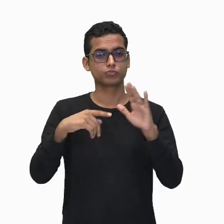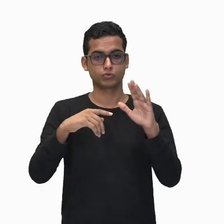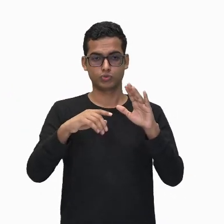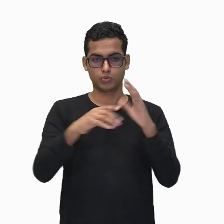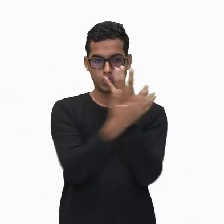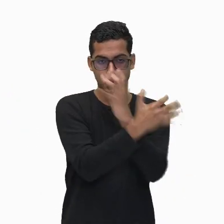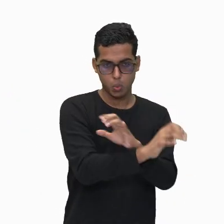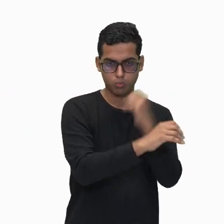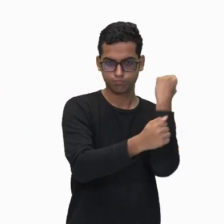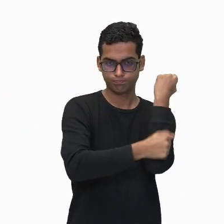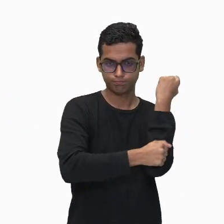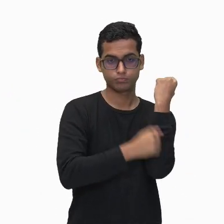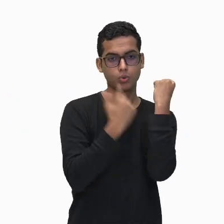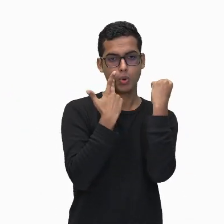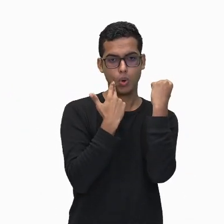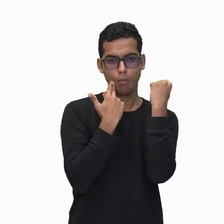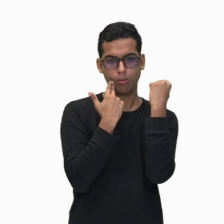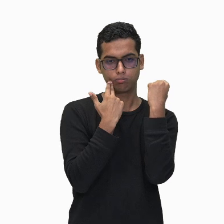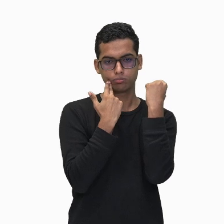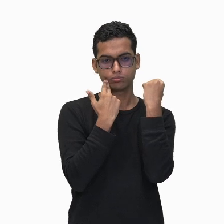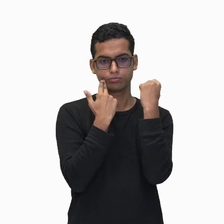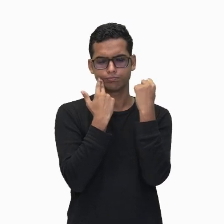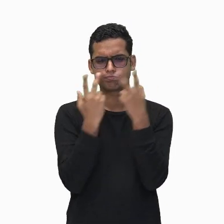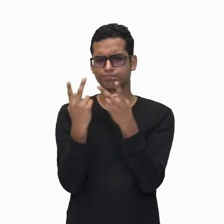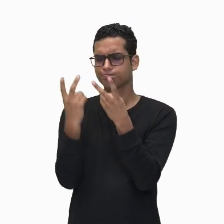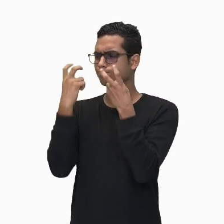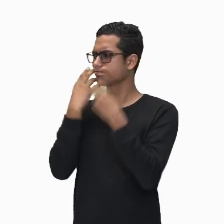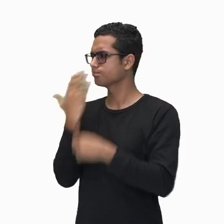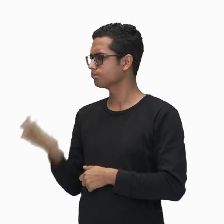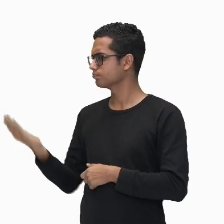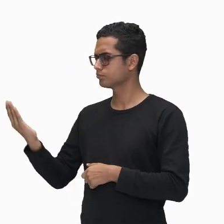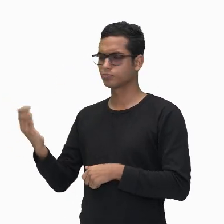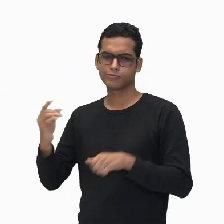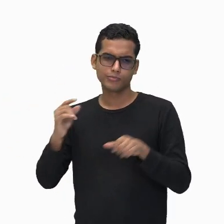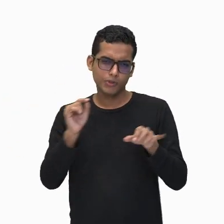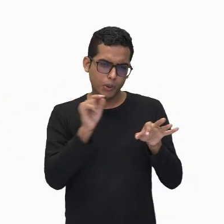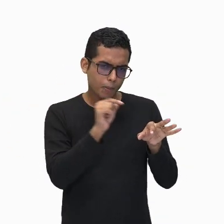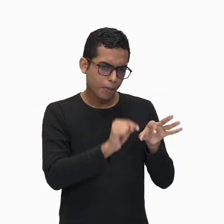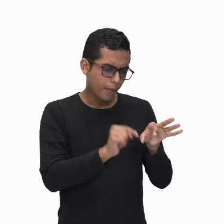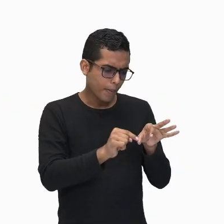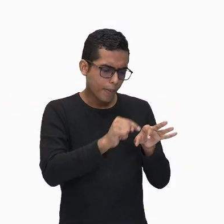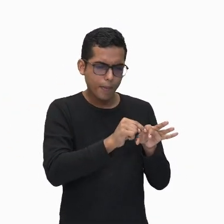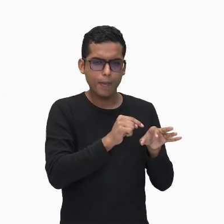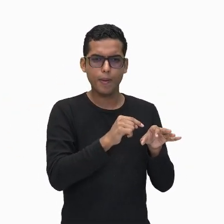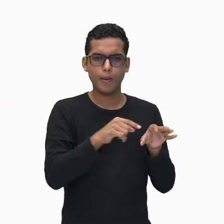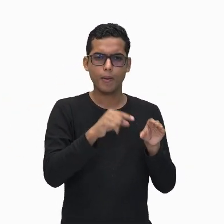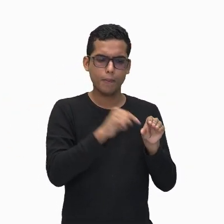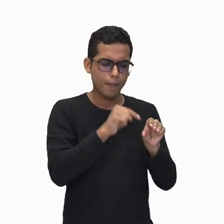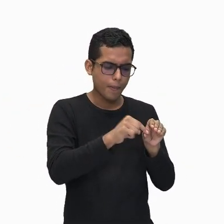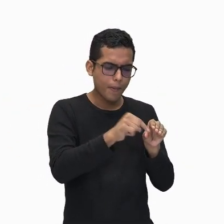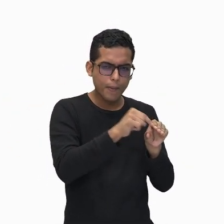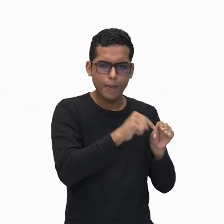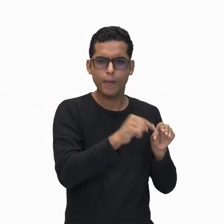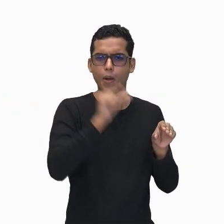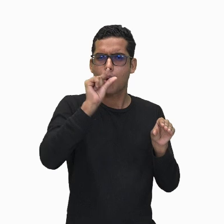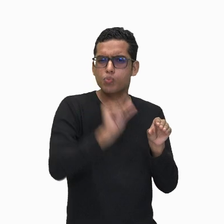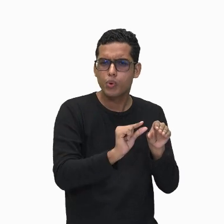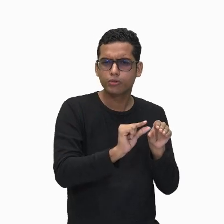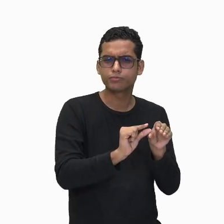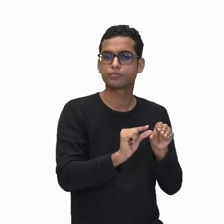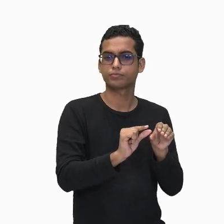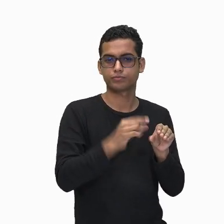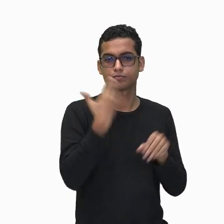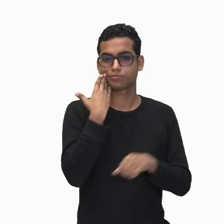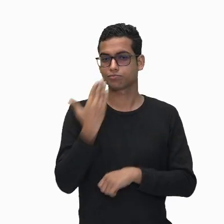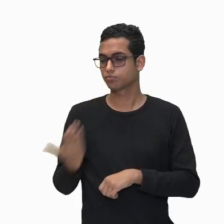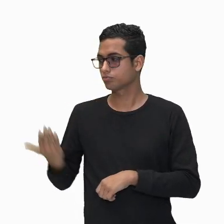Então, observem esses buraquinhos, são menores, né? Por quê? Porque esses poros, eles justamente